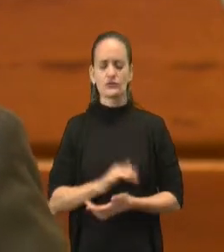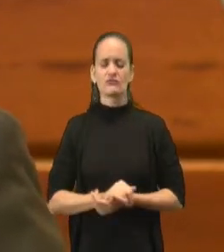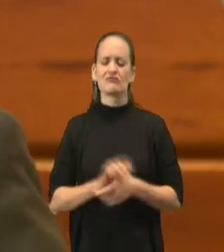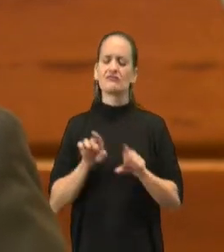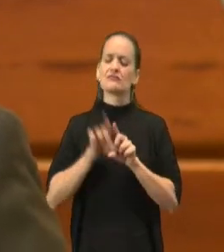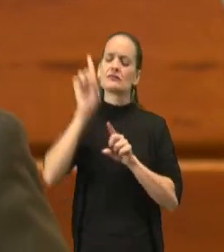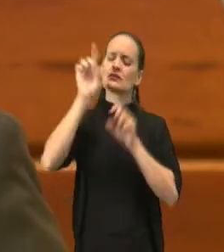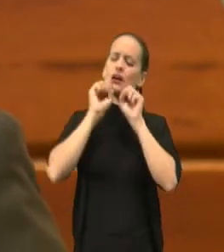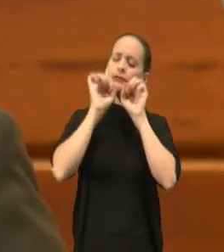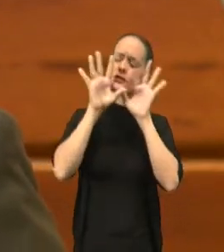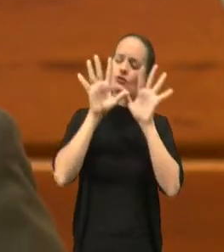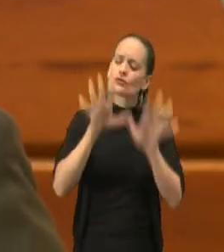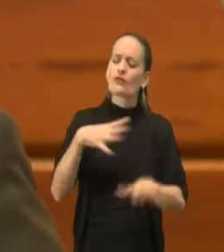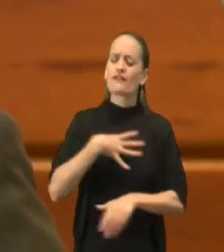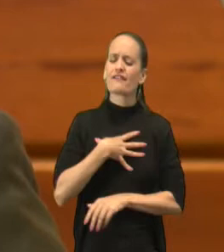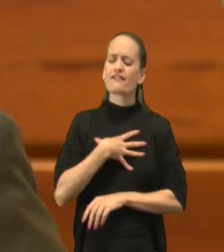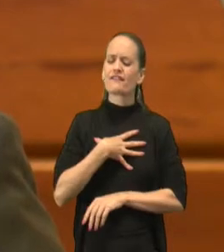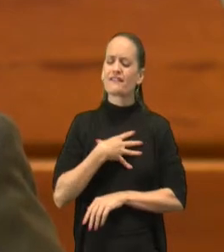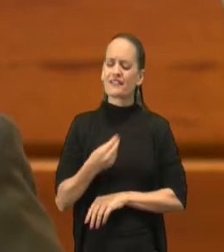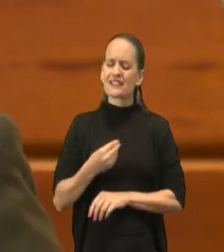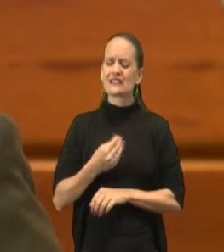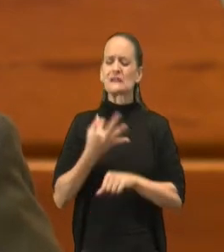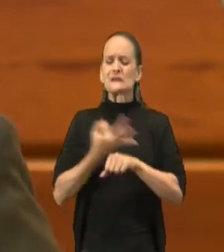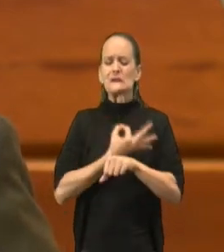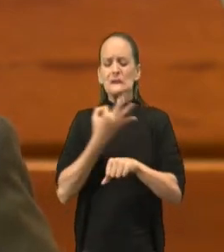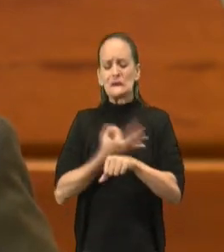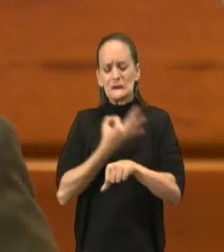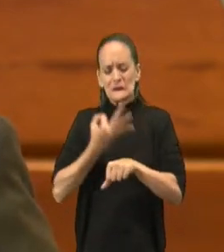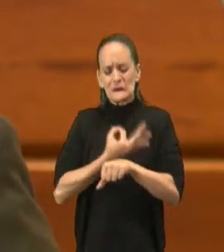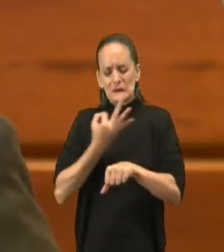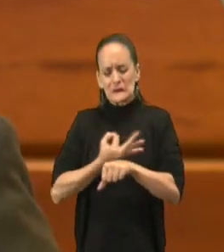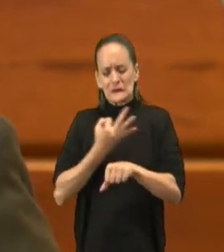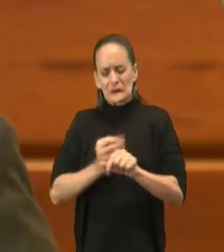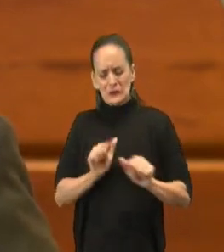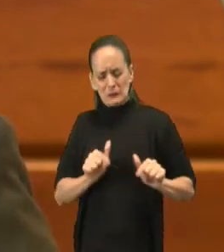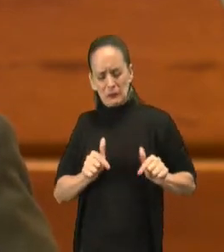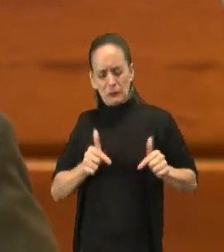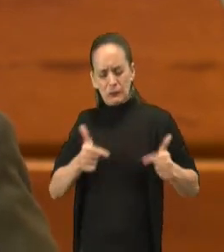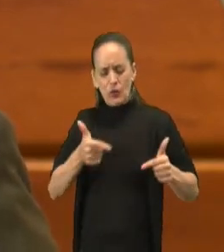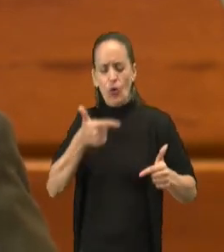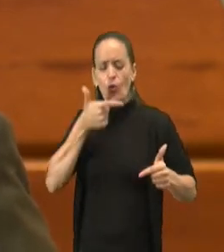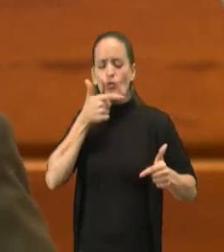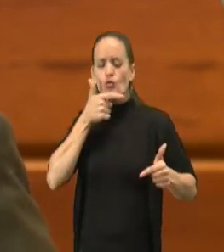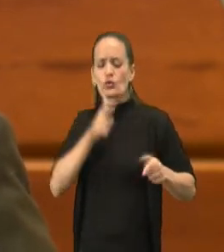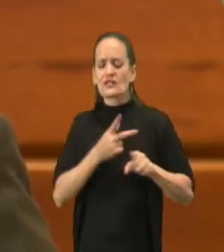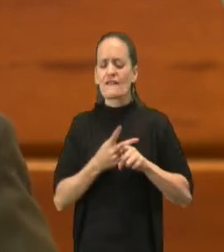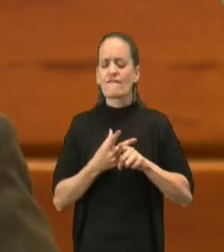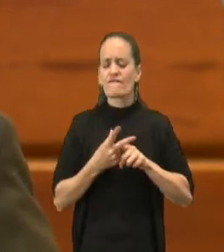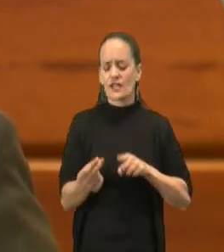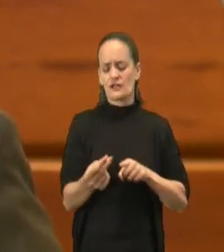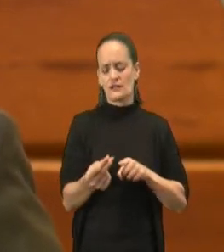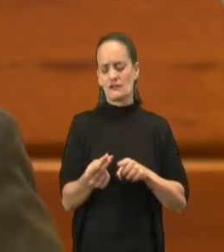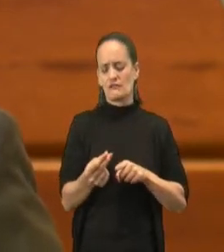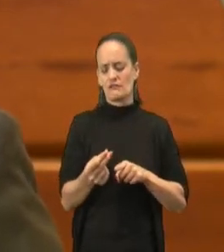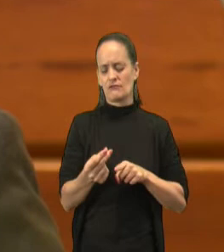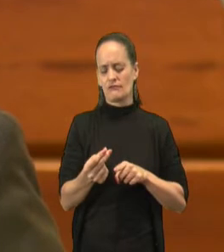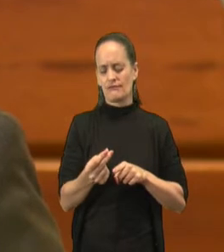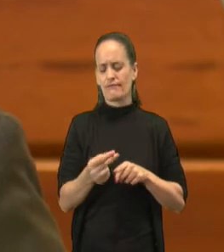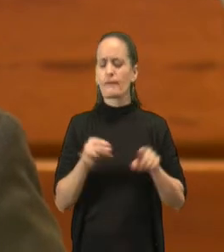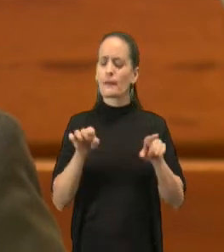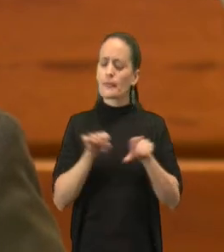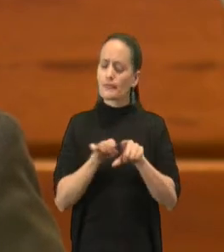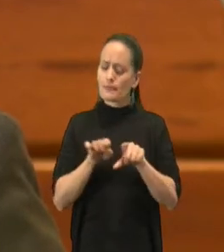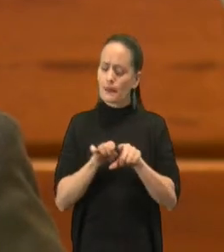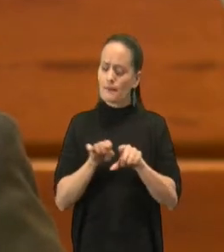Teus filhos, ó Pai, dá resiliência, ó Pai, para enfrentarem este momento tão difícil em suas vidas. Assim como